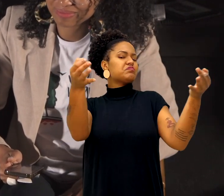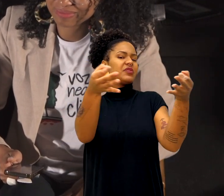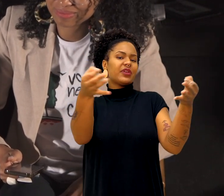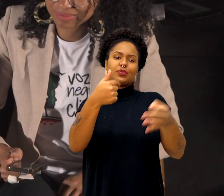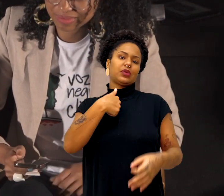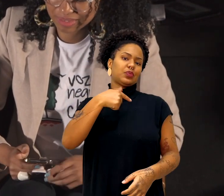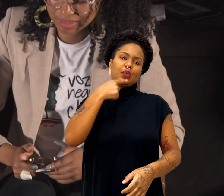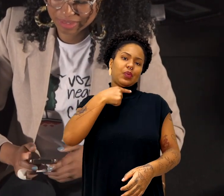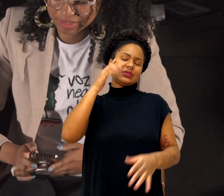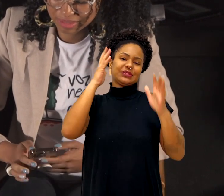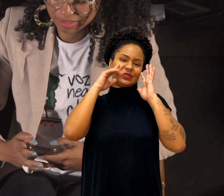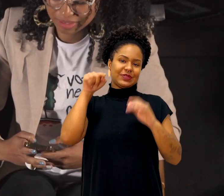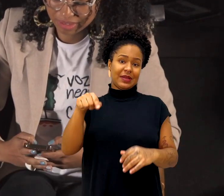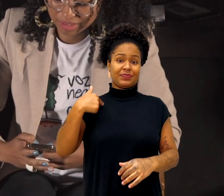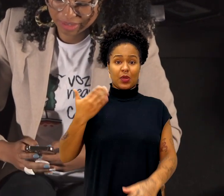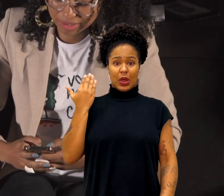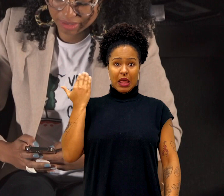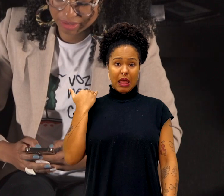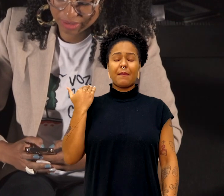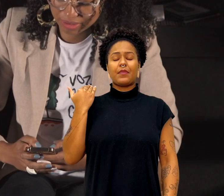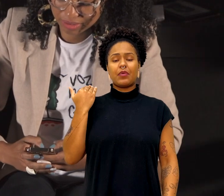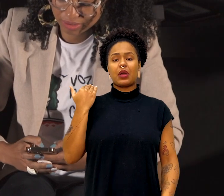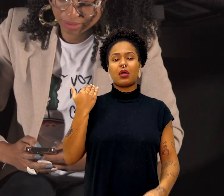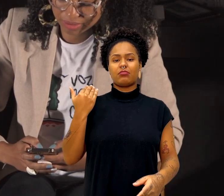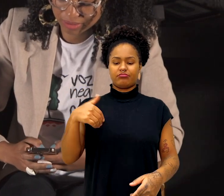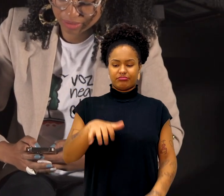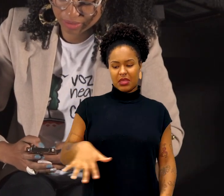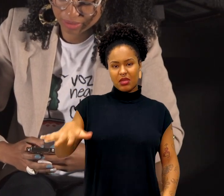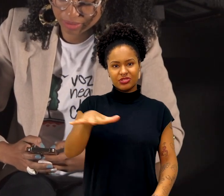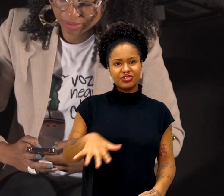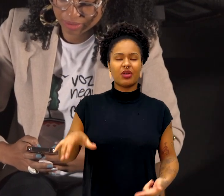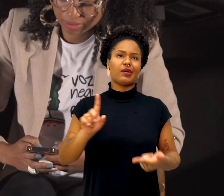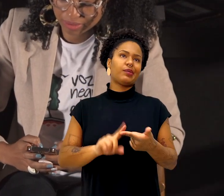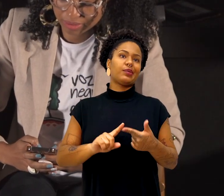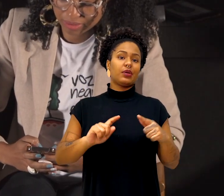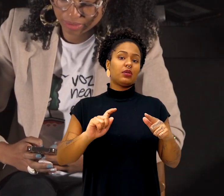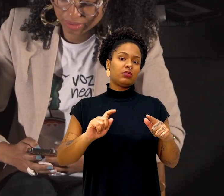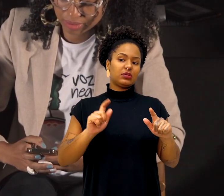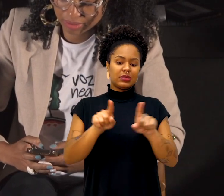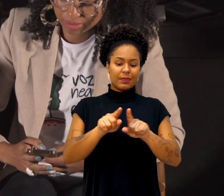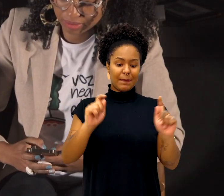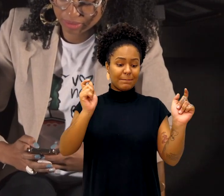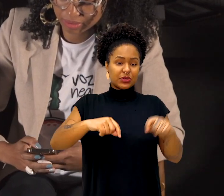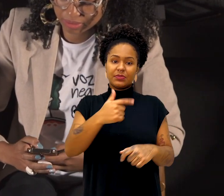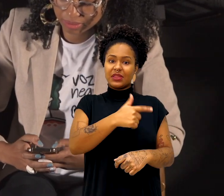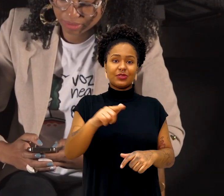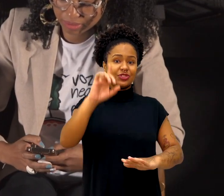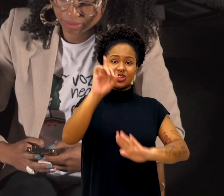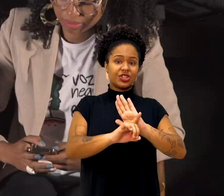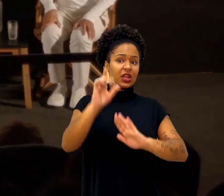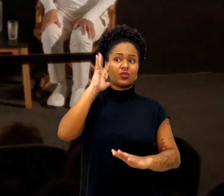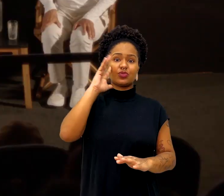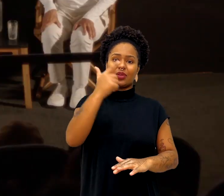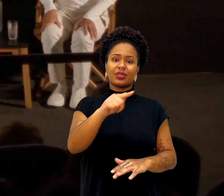isso. Eu venho de uma época de uma região e de possibilidades que a gente não tinha direito